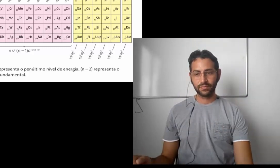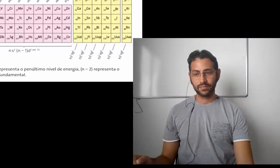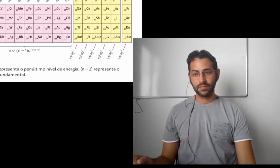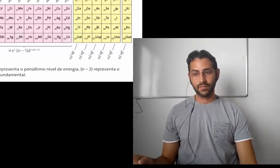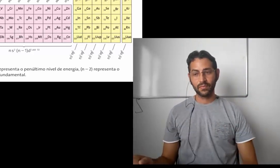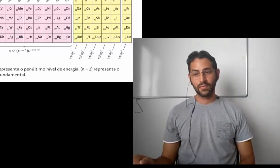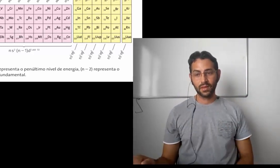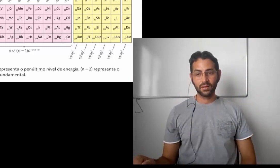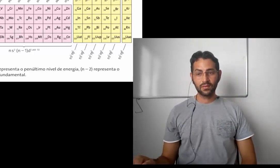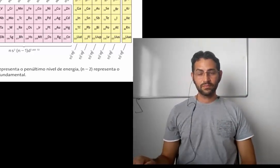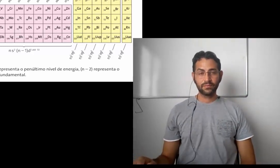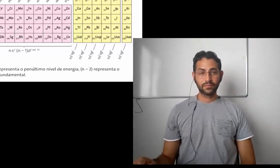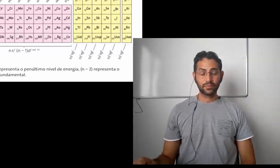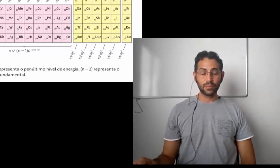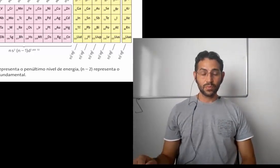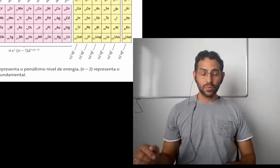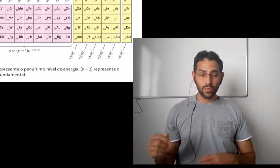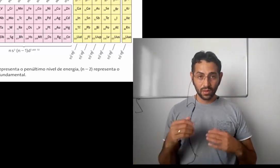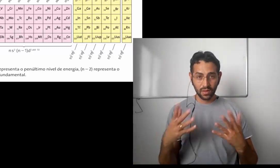coluna,